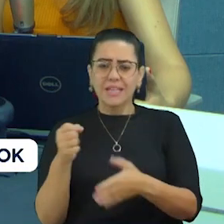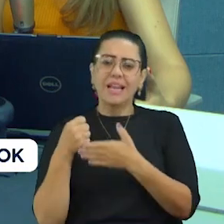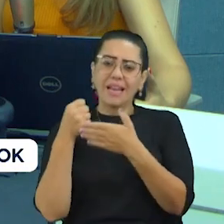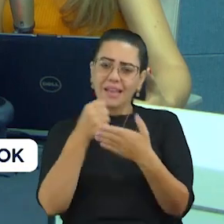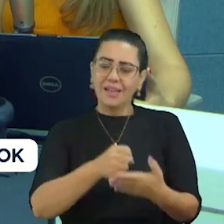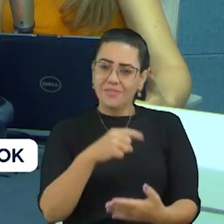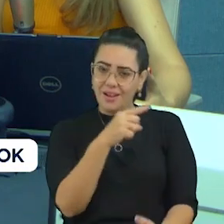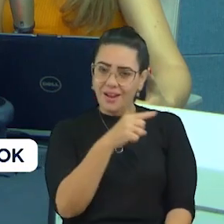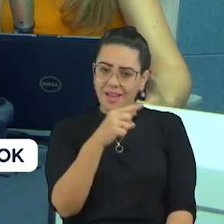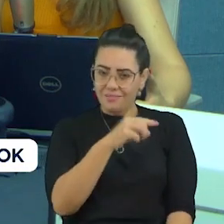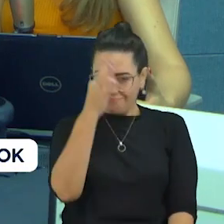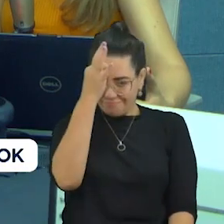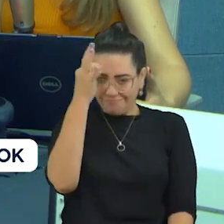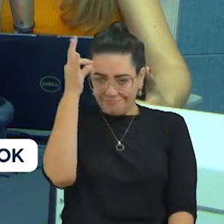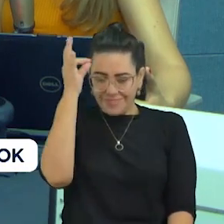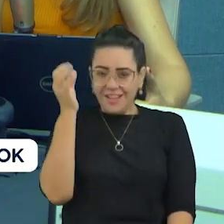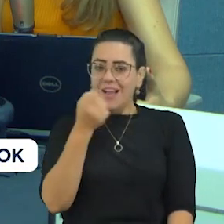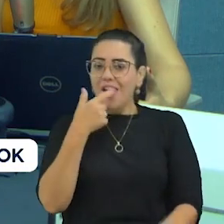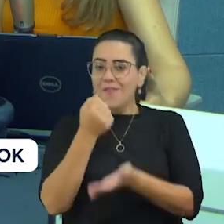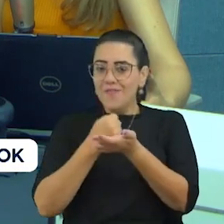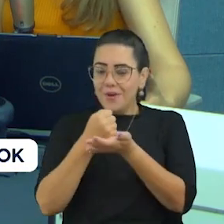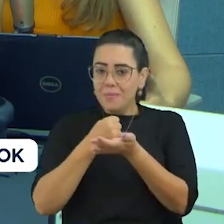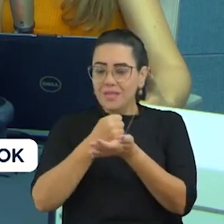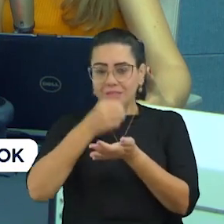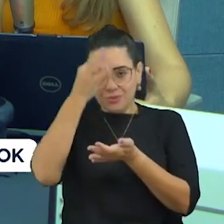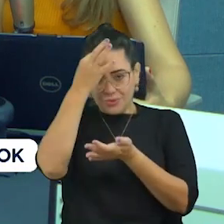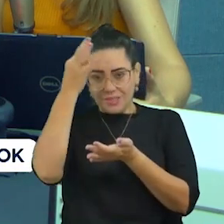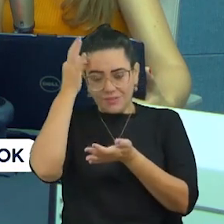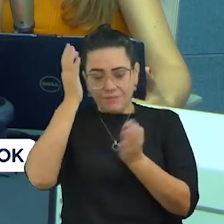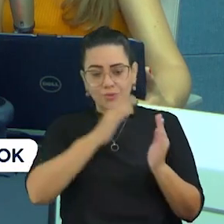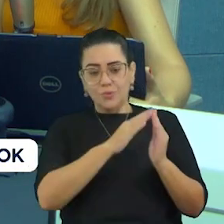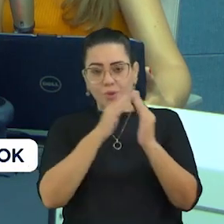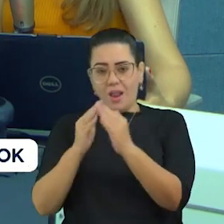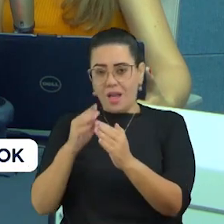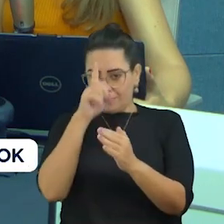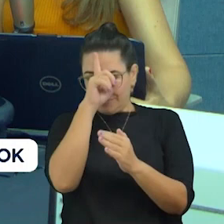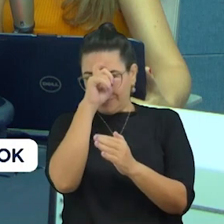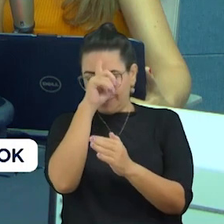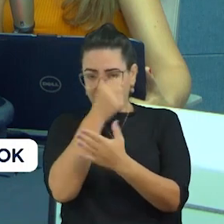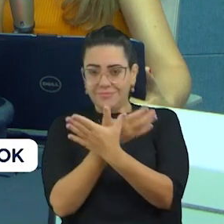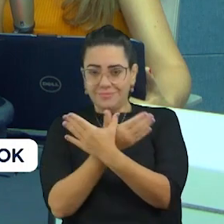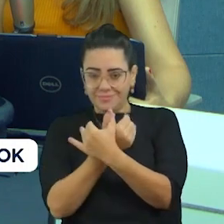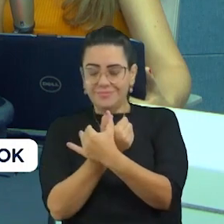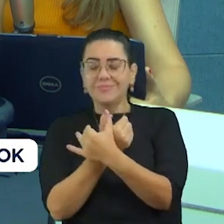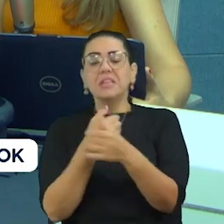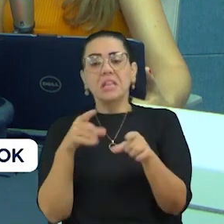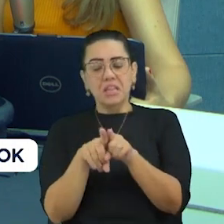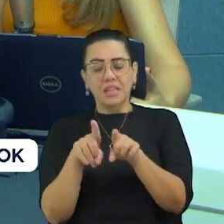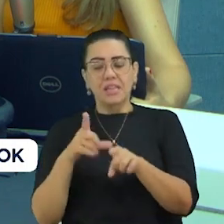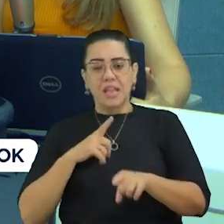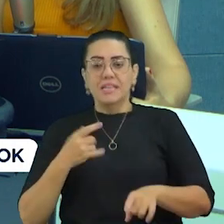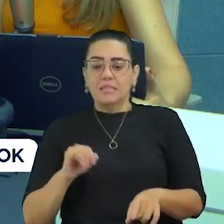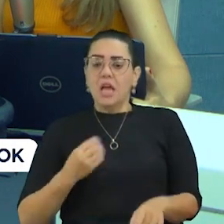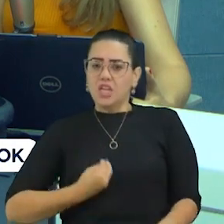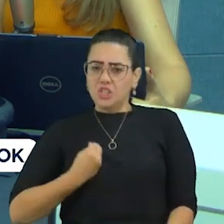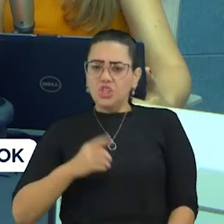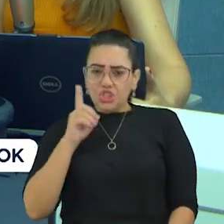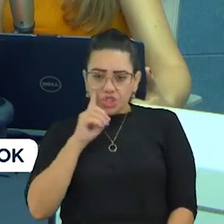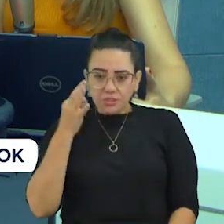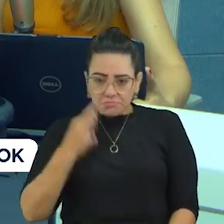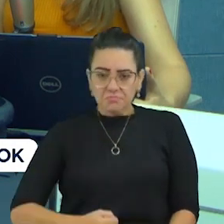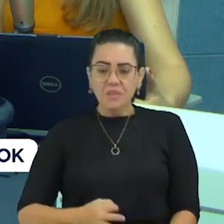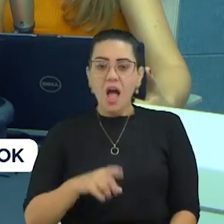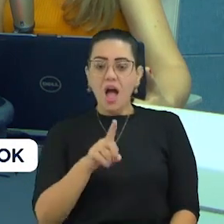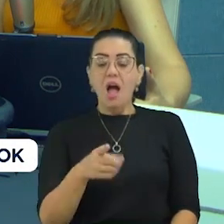fazer o descarte ou mesmo até utilizar uma medicação que está ainda em dia e